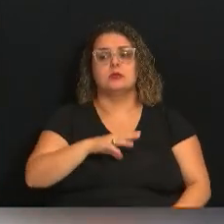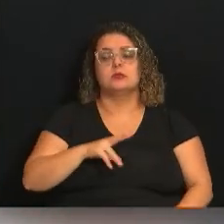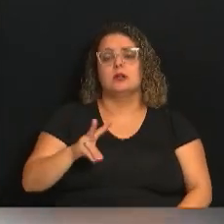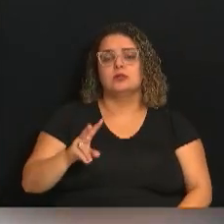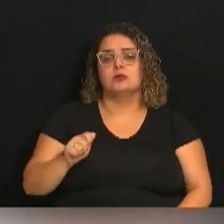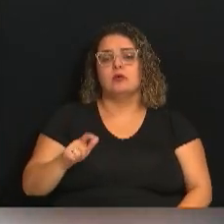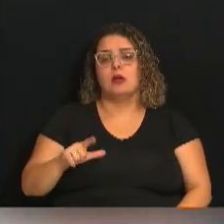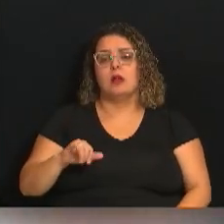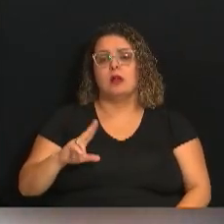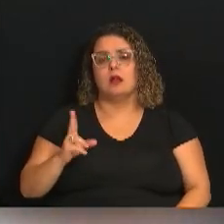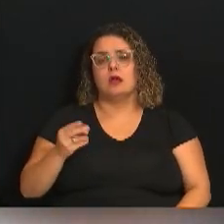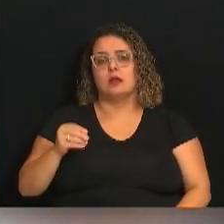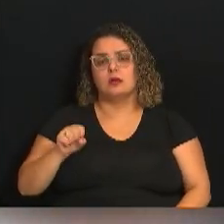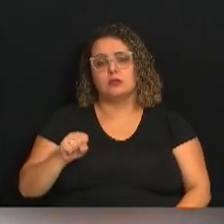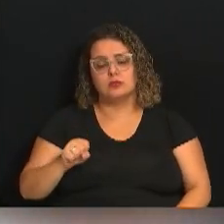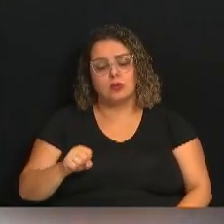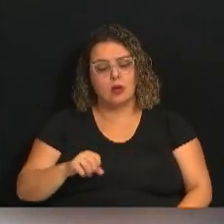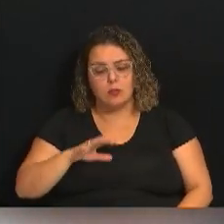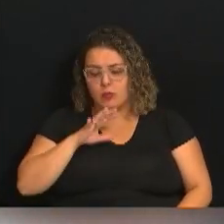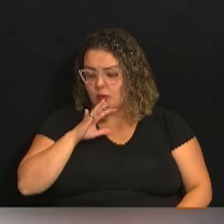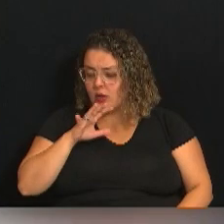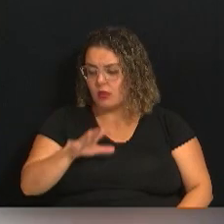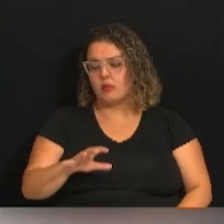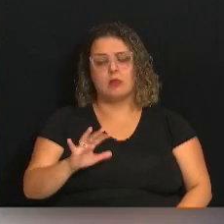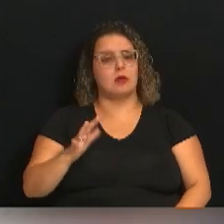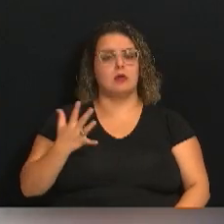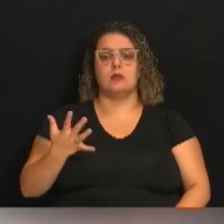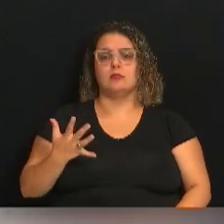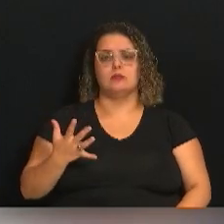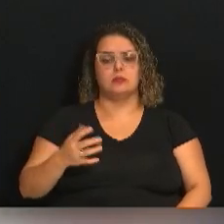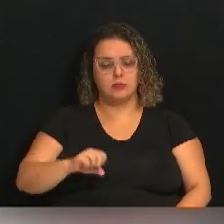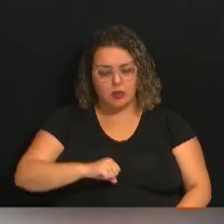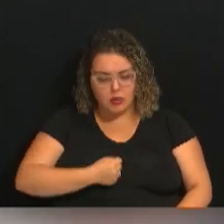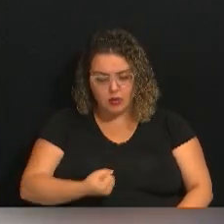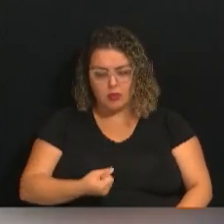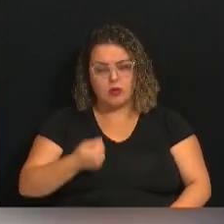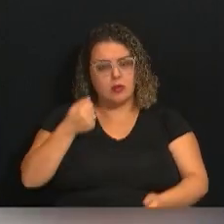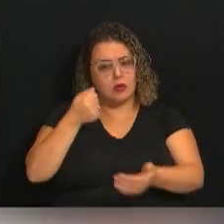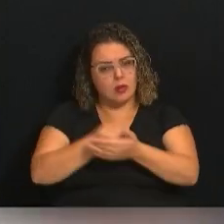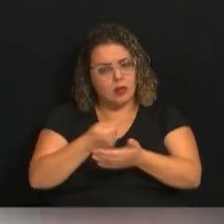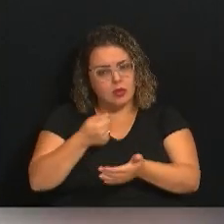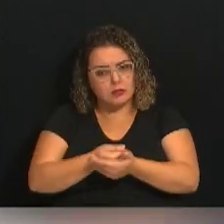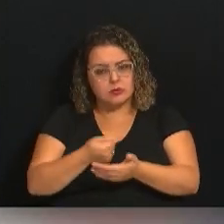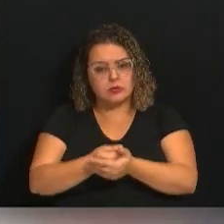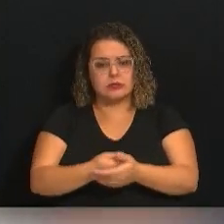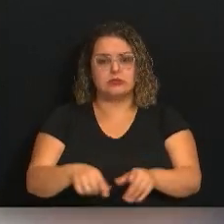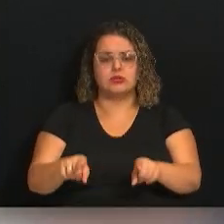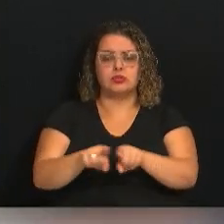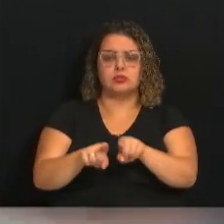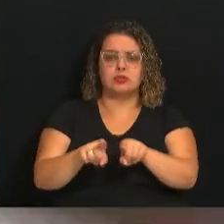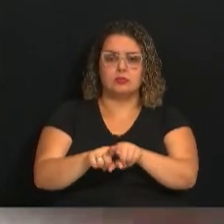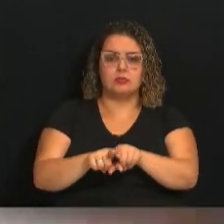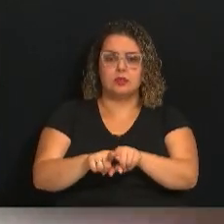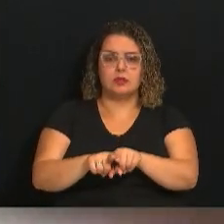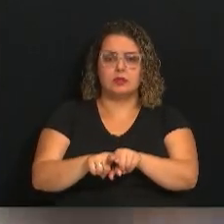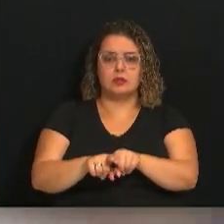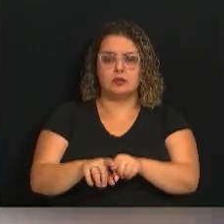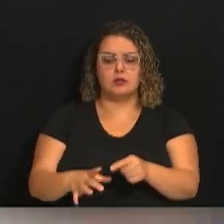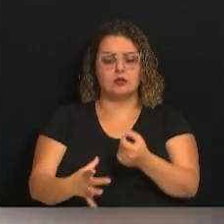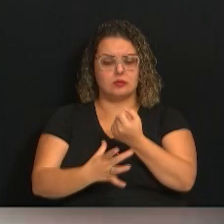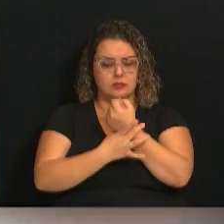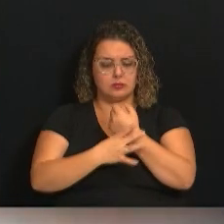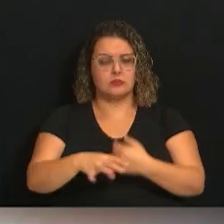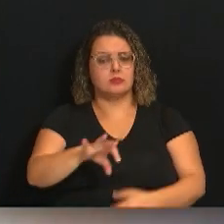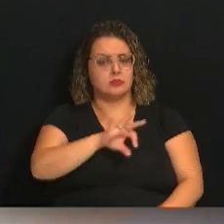que isso aconteça, e além de repudiar, é necessário que a gente exija que as forças de segurança